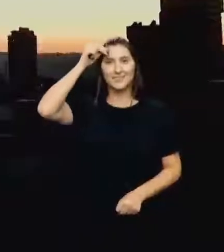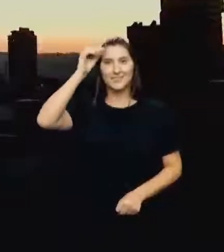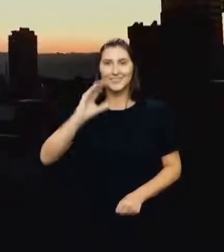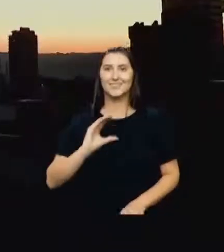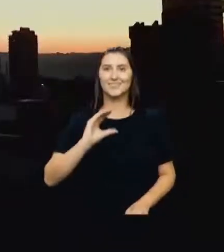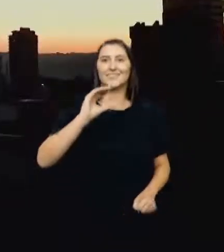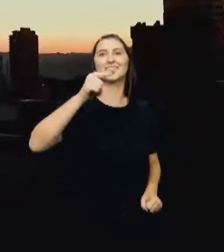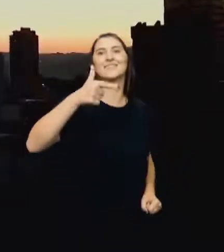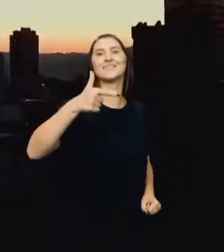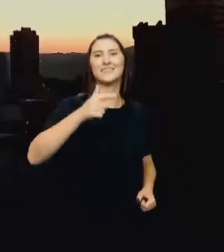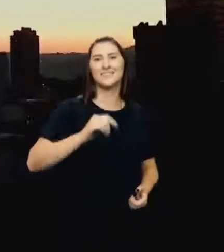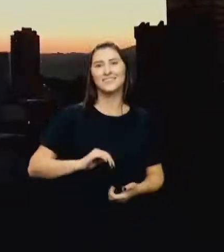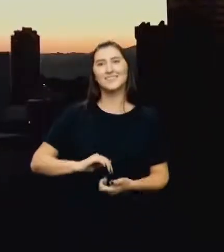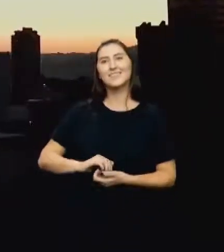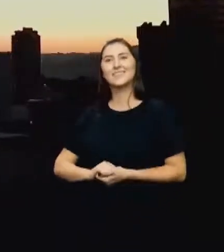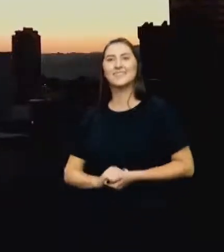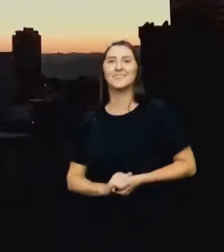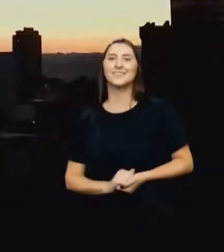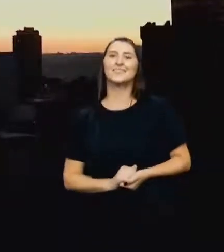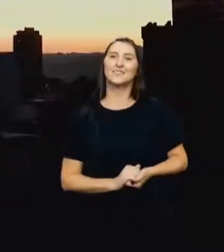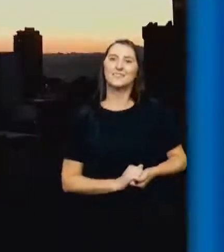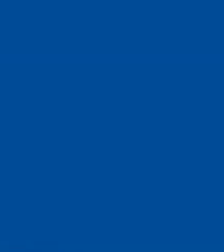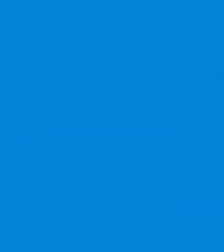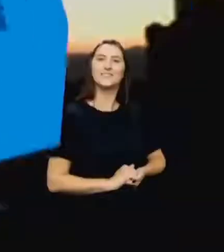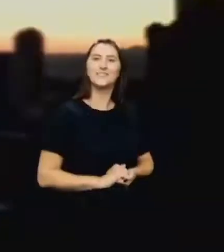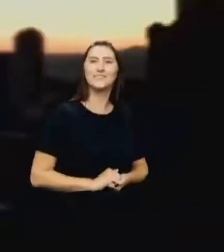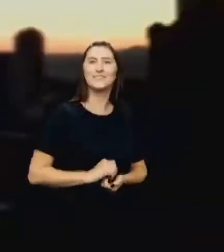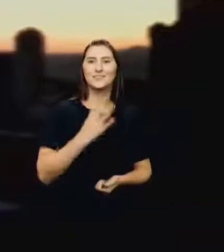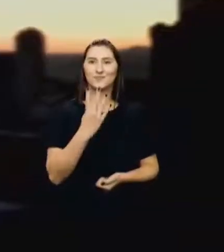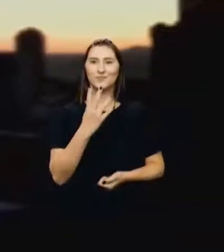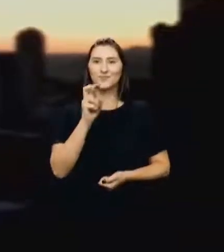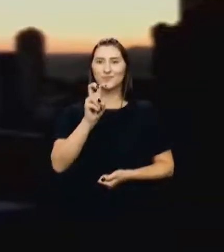nosso prefeito é Kleber Fontana,